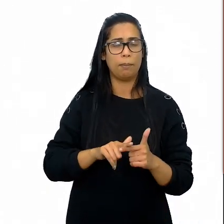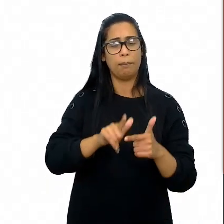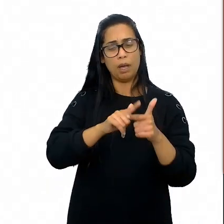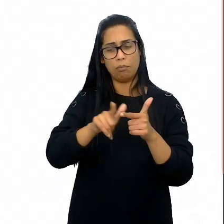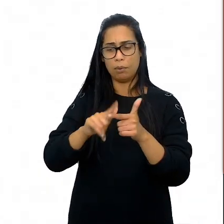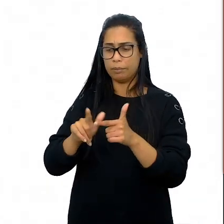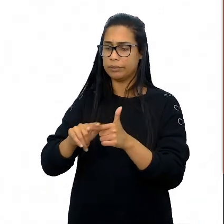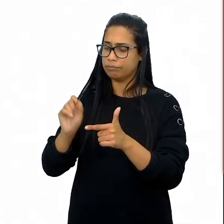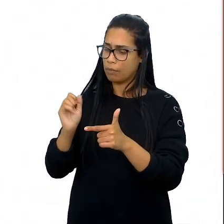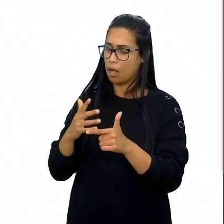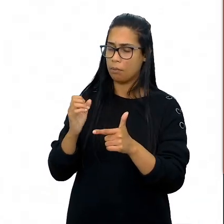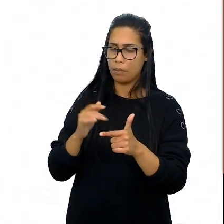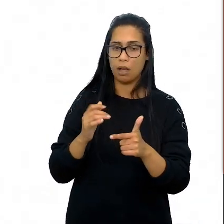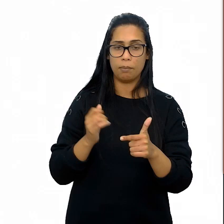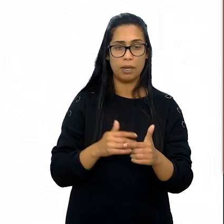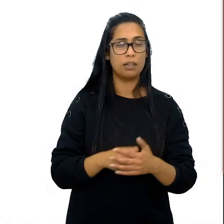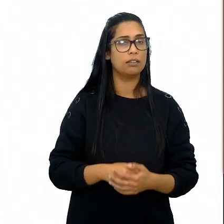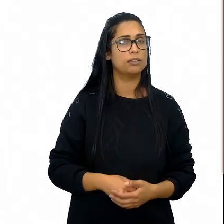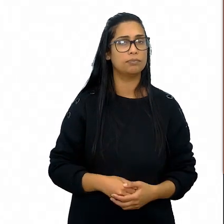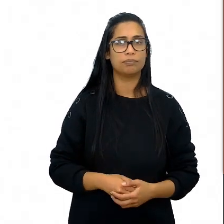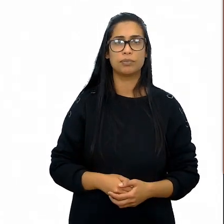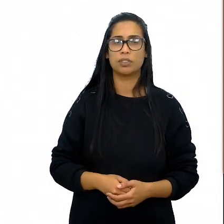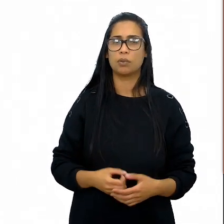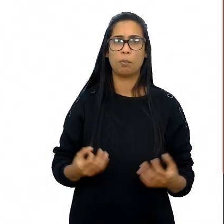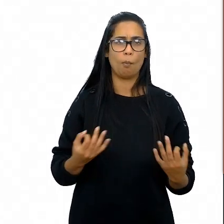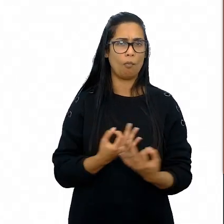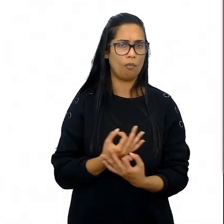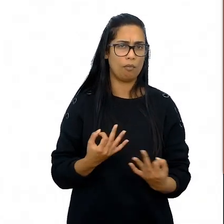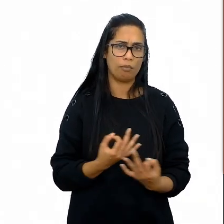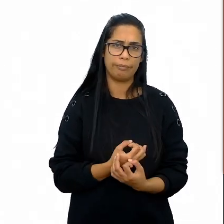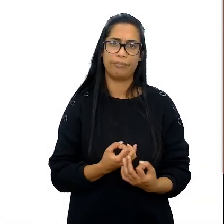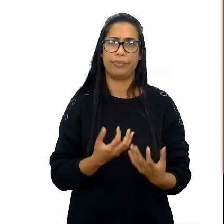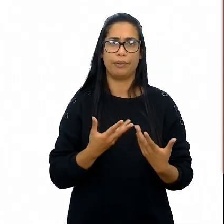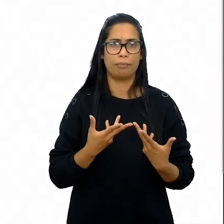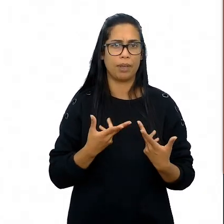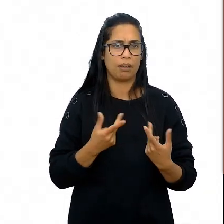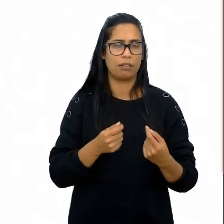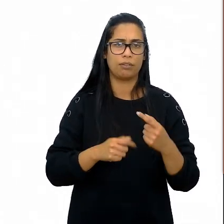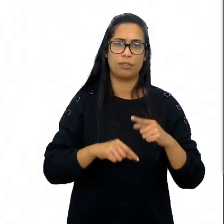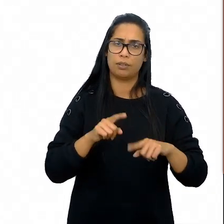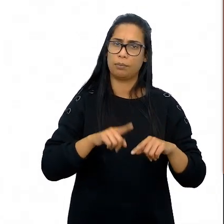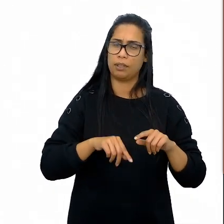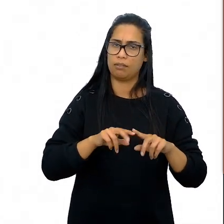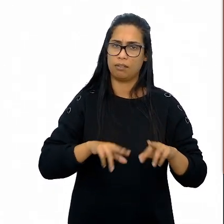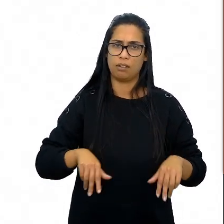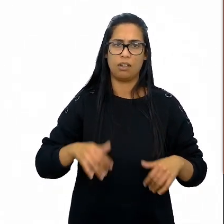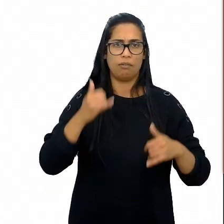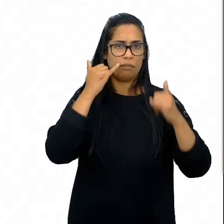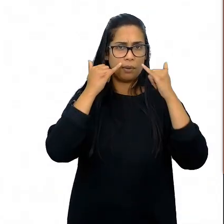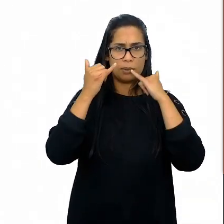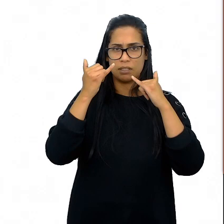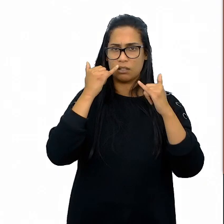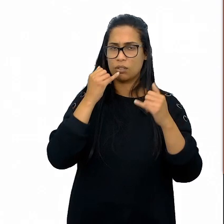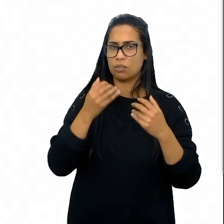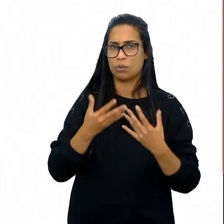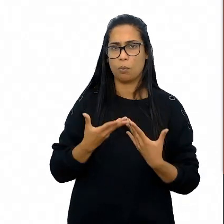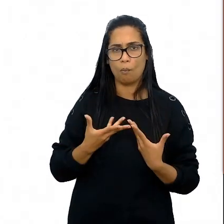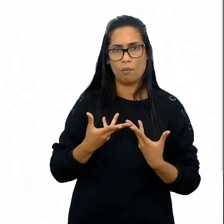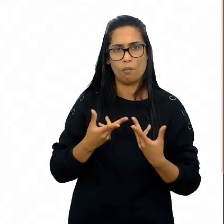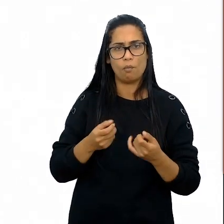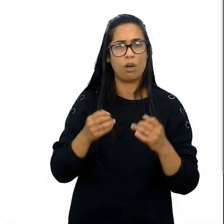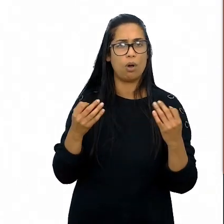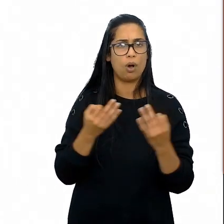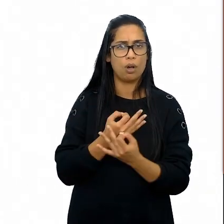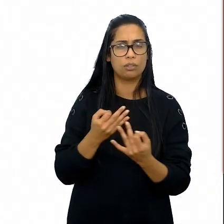Então pessoal é de uma riqueza tão grande todo esse material todas essas informações que